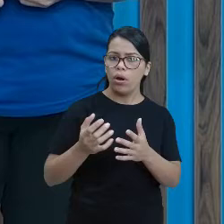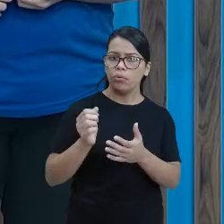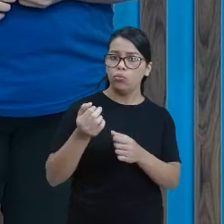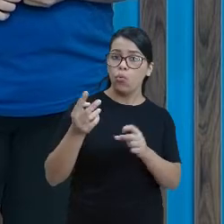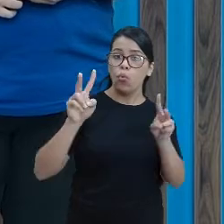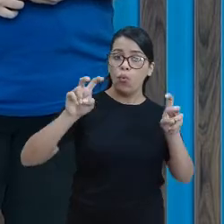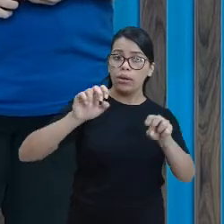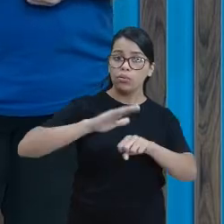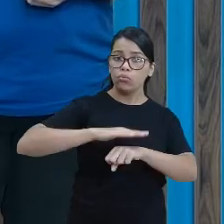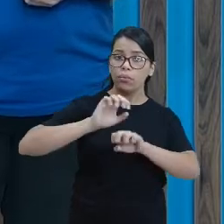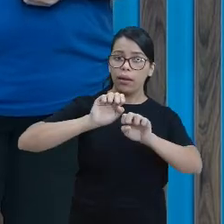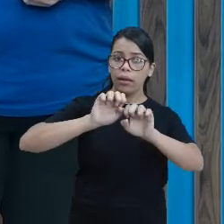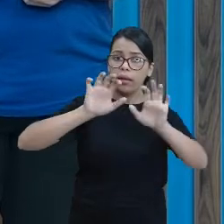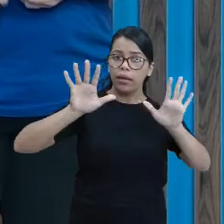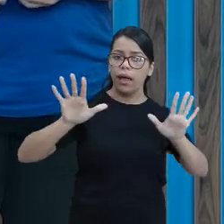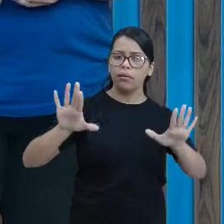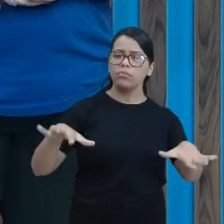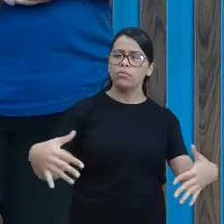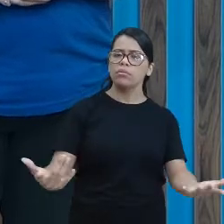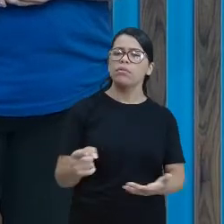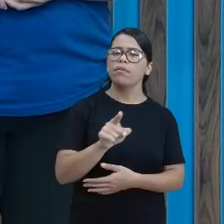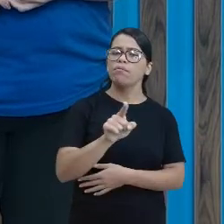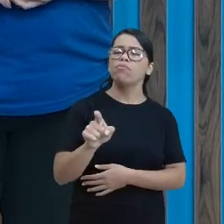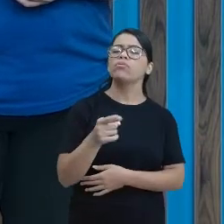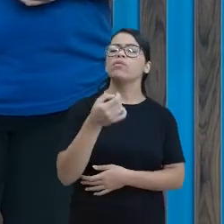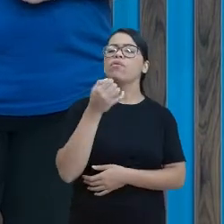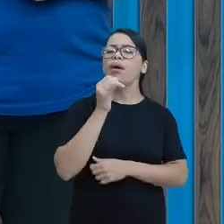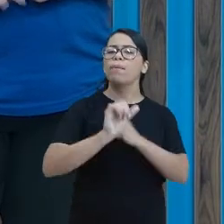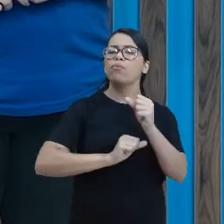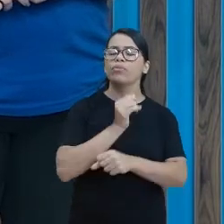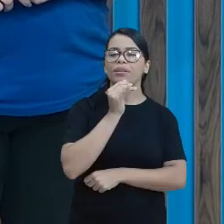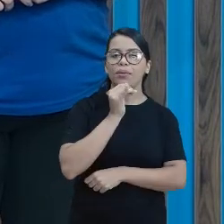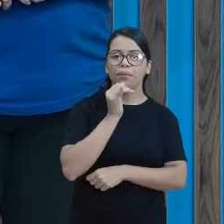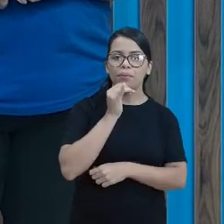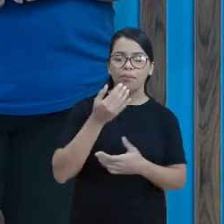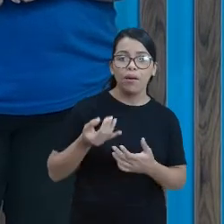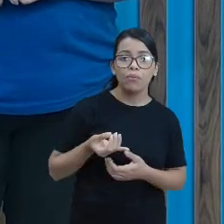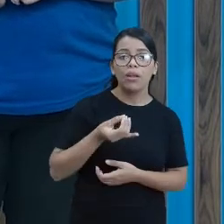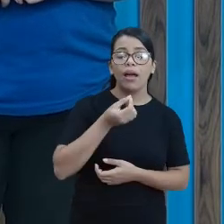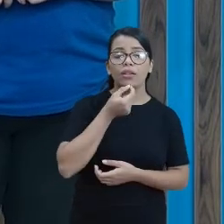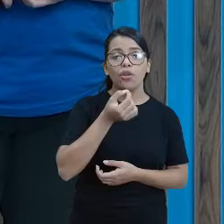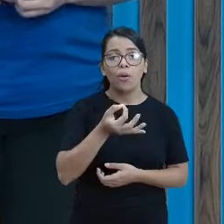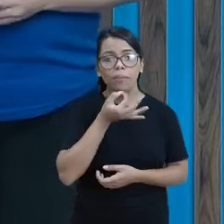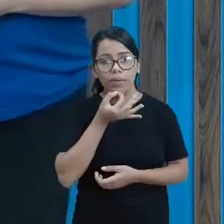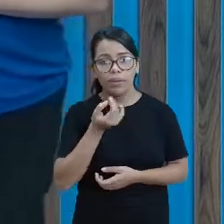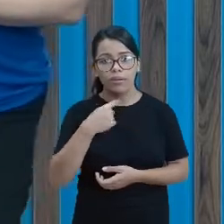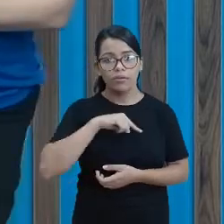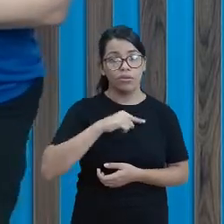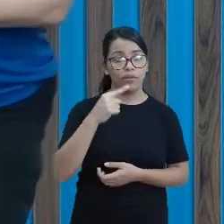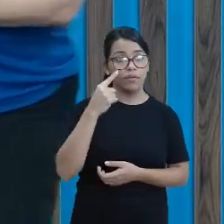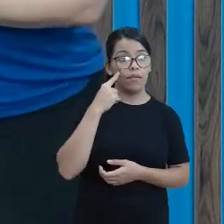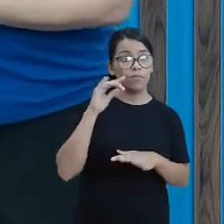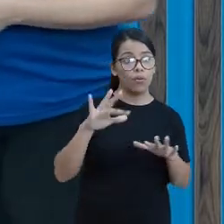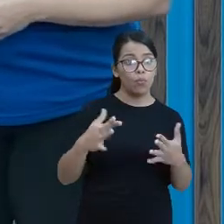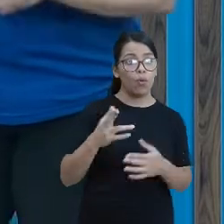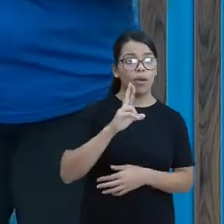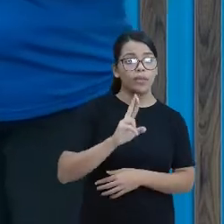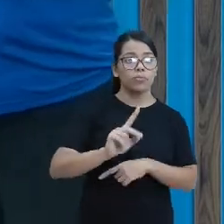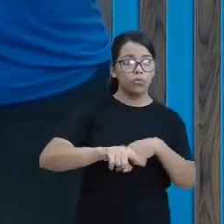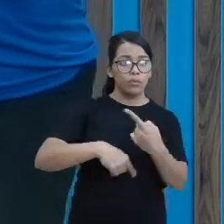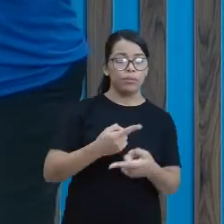vai mudar de opinião? E no final da aula a gente descobre aí qual que será a resposta, tá bom? Então vamos seguir